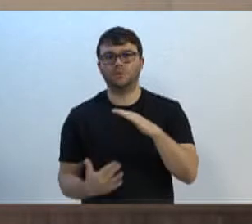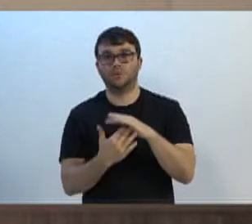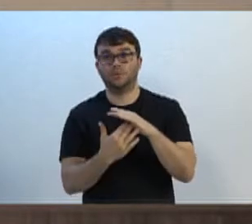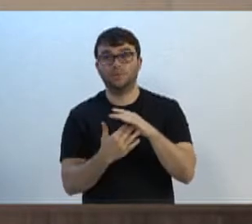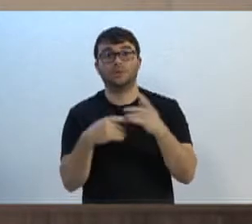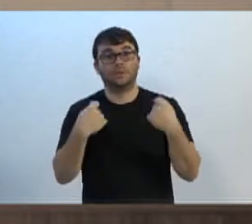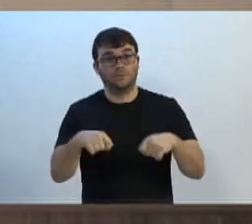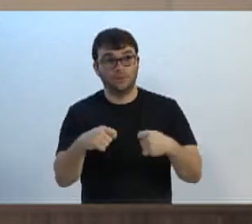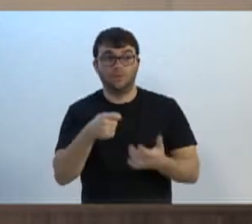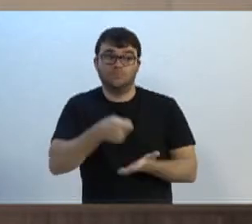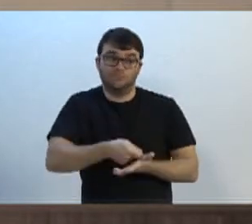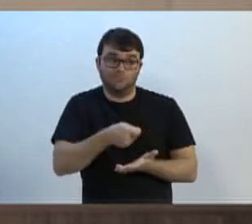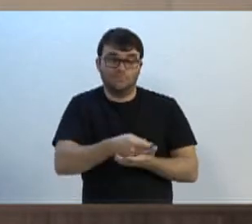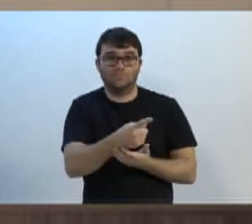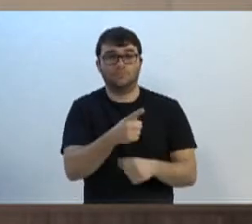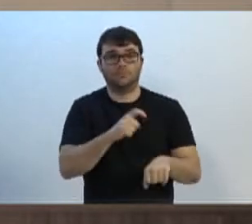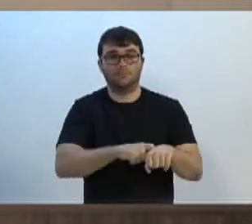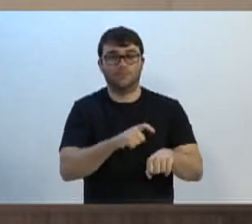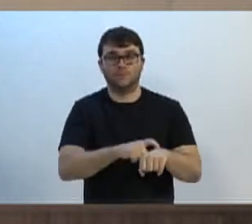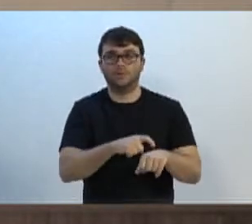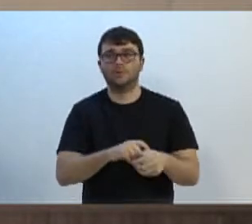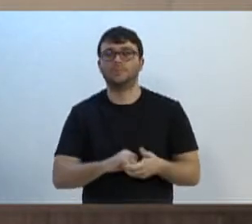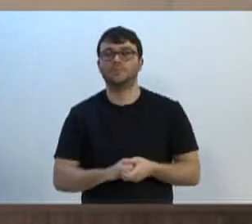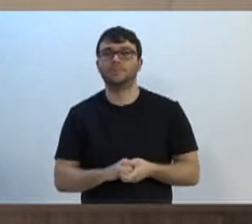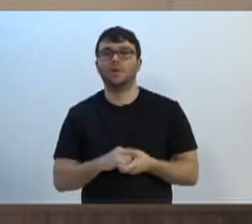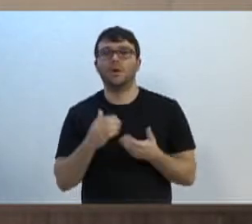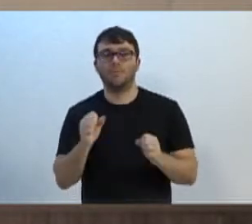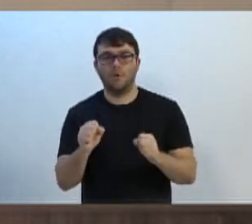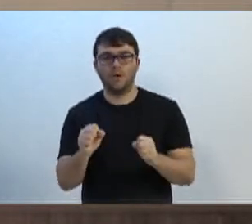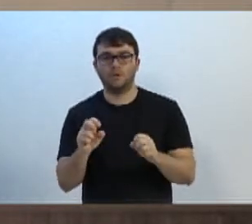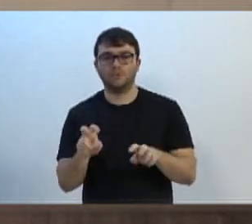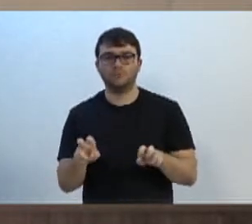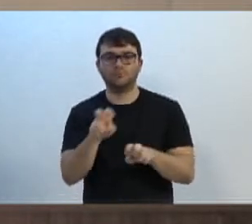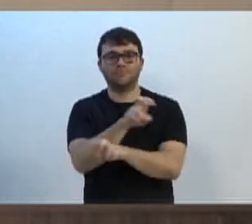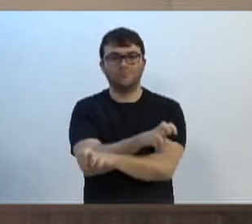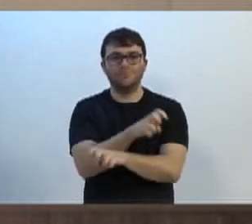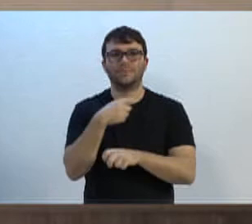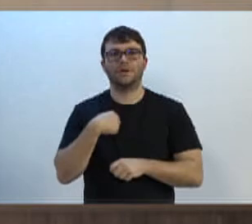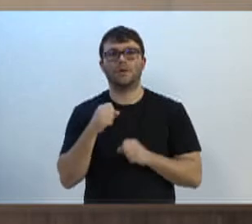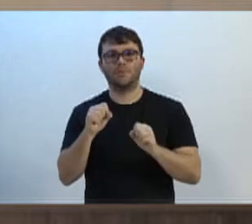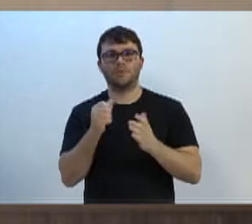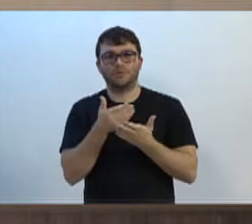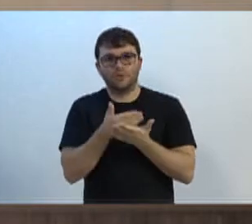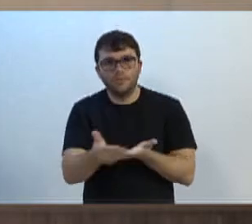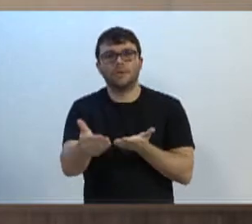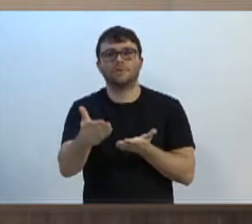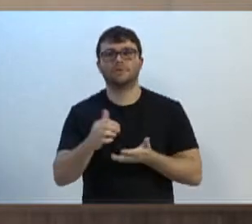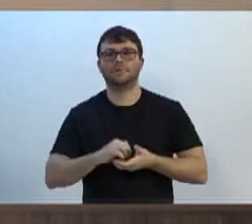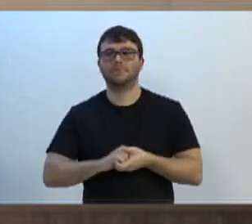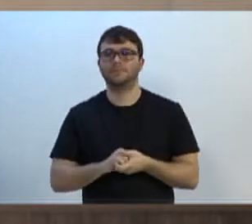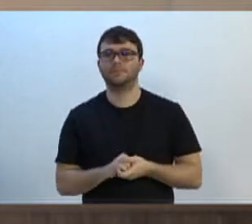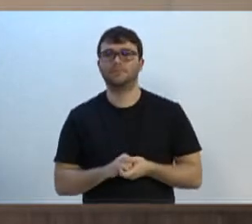ser bem firmes nesse sentido posso passar aqui a condição dos trabalhos ao Vereador para que eu possa abrir